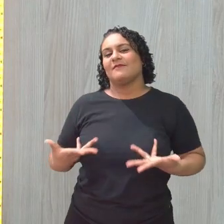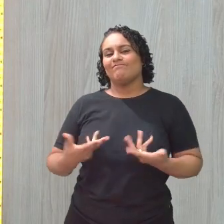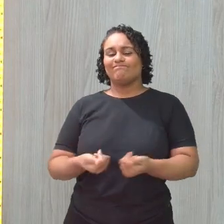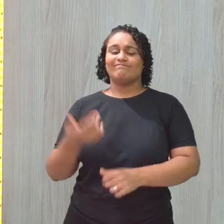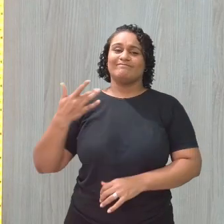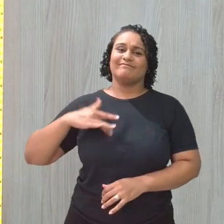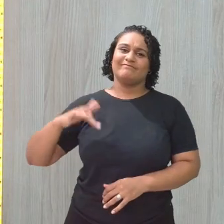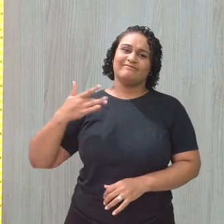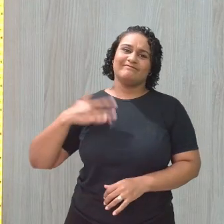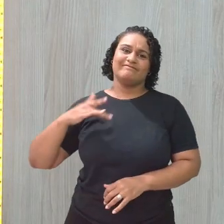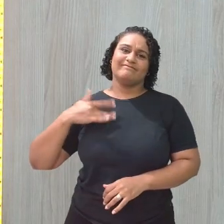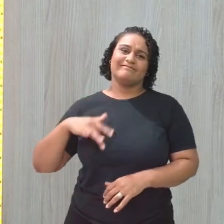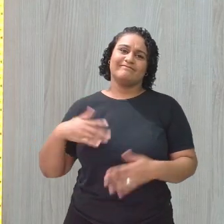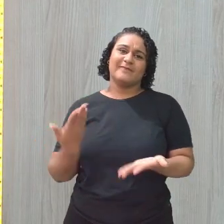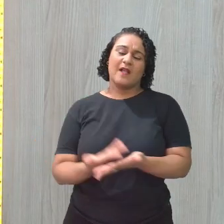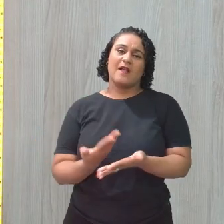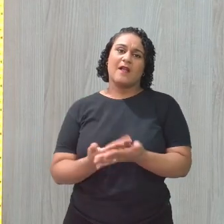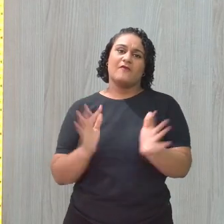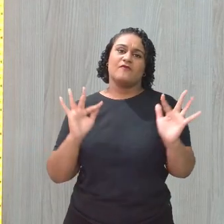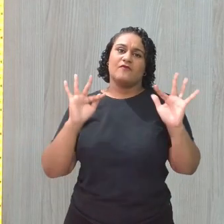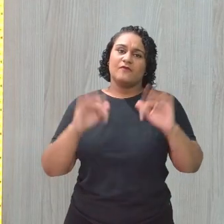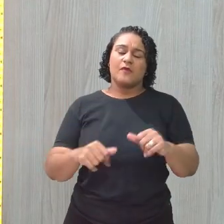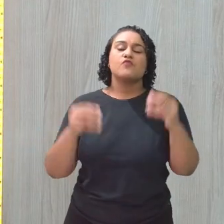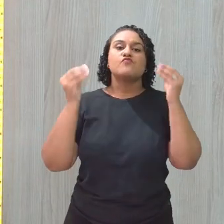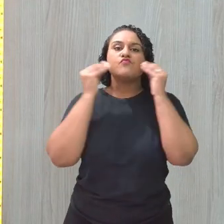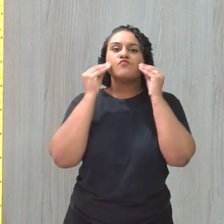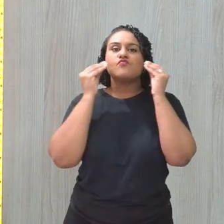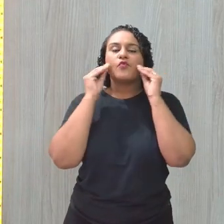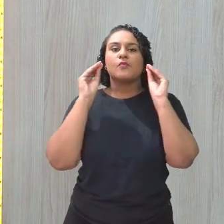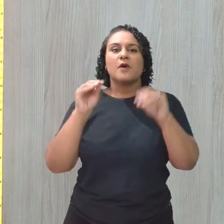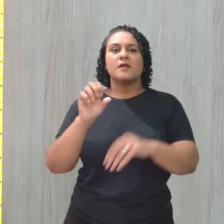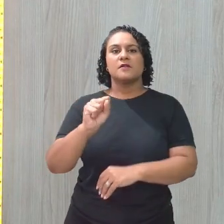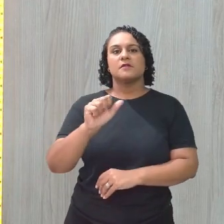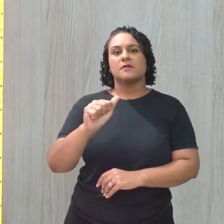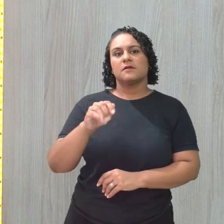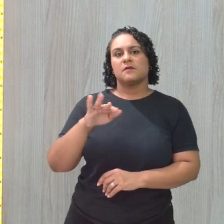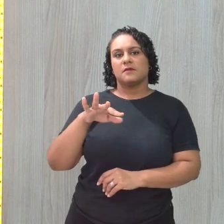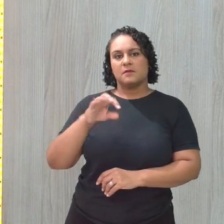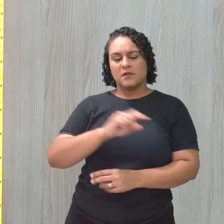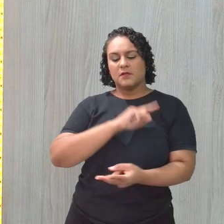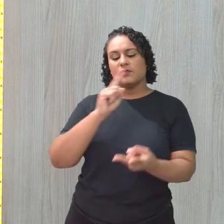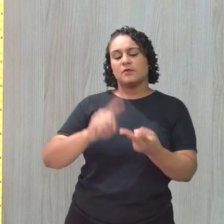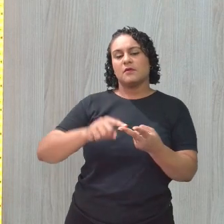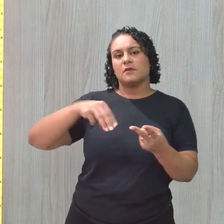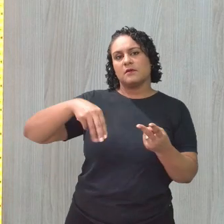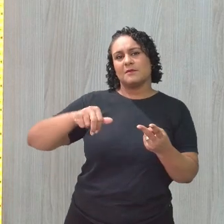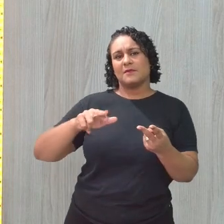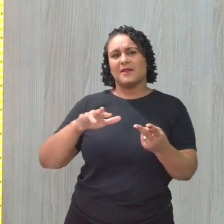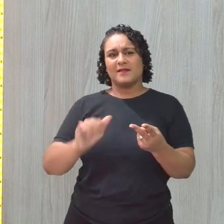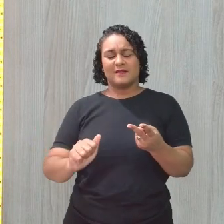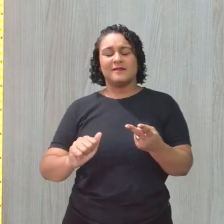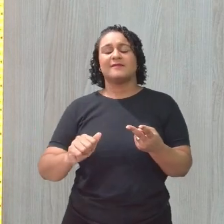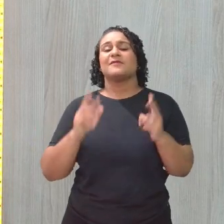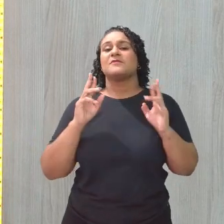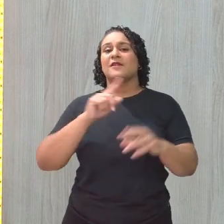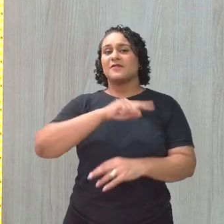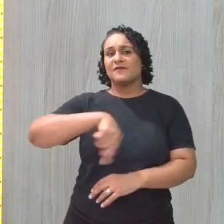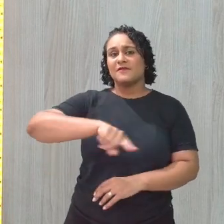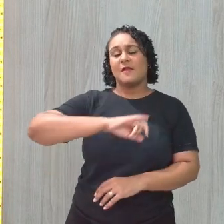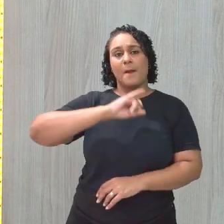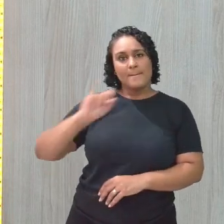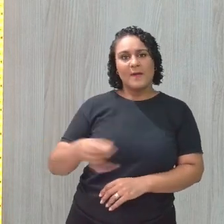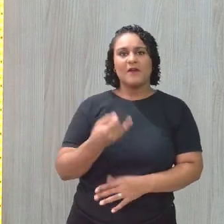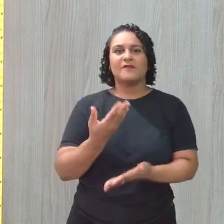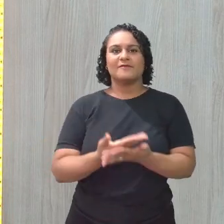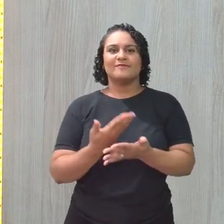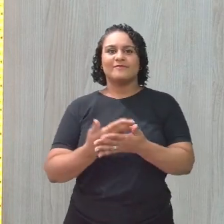pena, né, que já chegou ao fim. Um beijo para Maria e para Sabina, que estavam aqui no chat. Espero que vocês tenham aproveitado bastante essa aula.